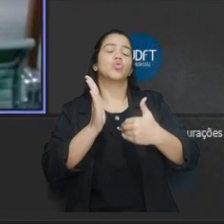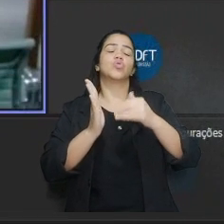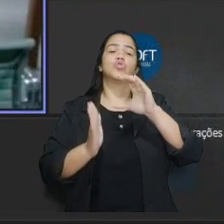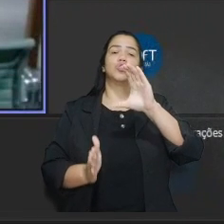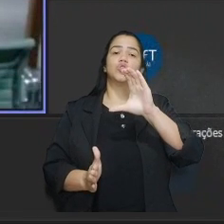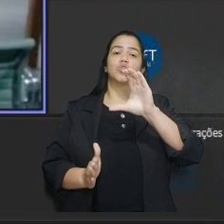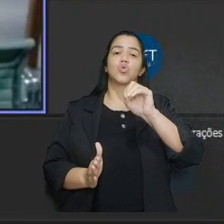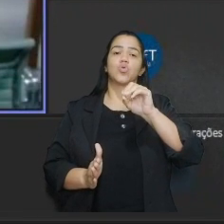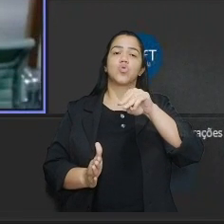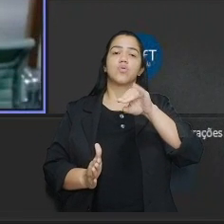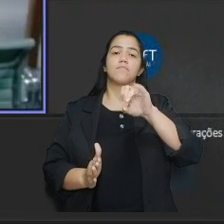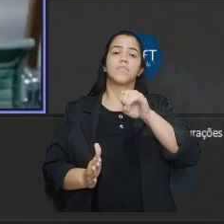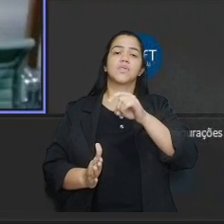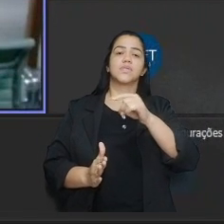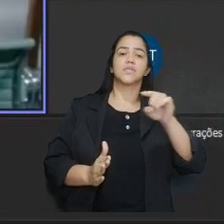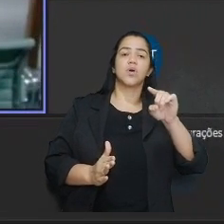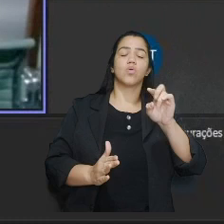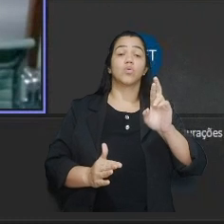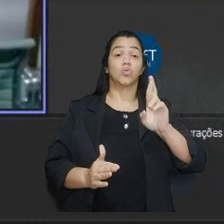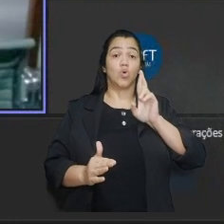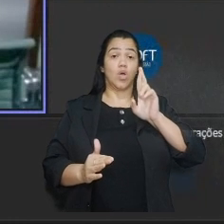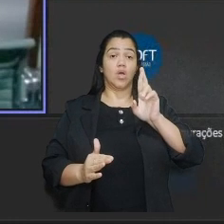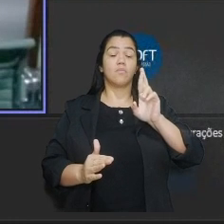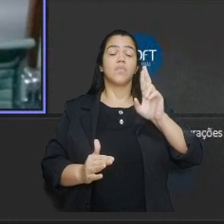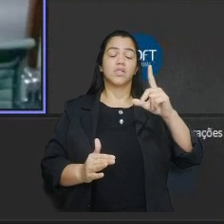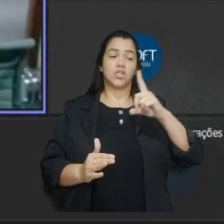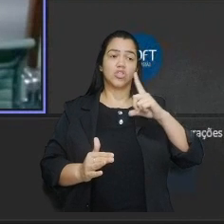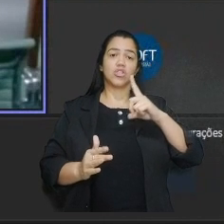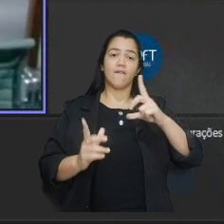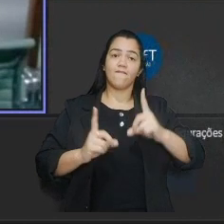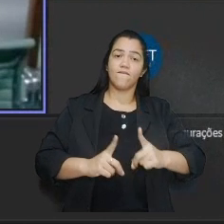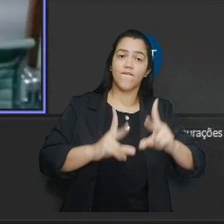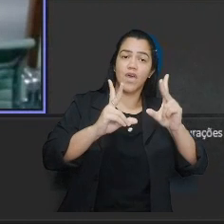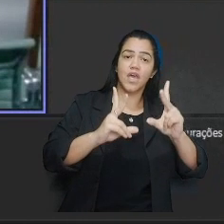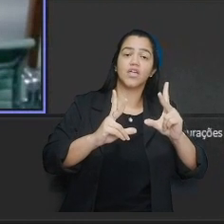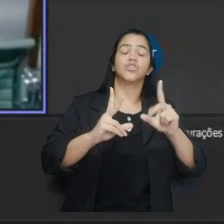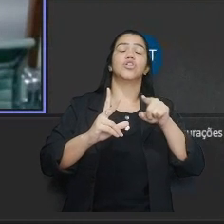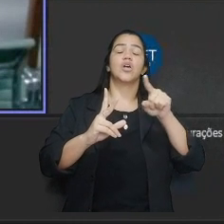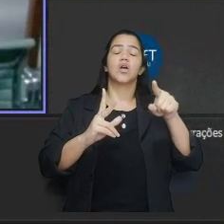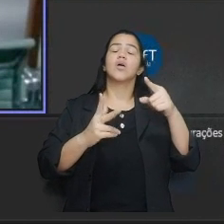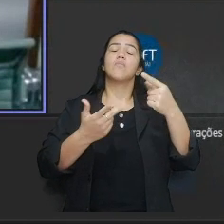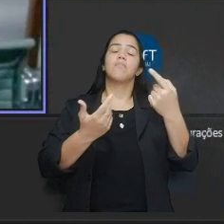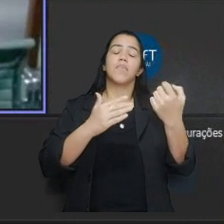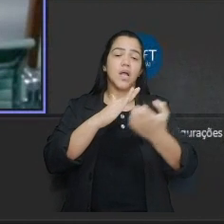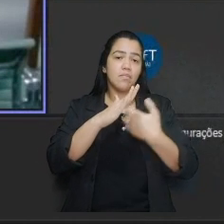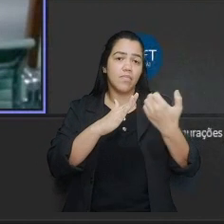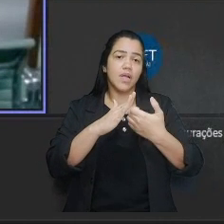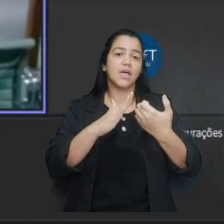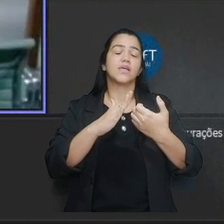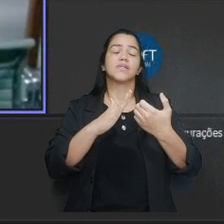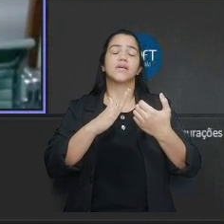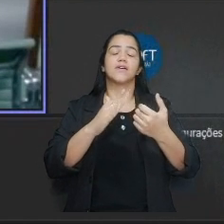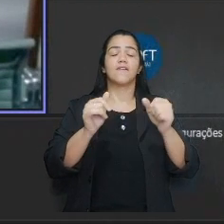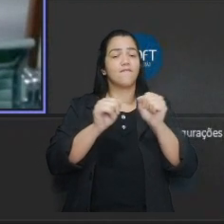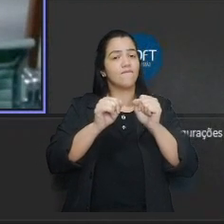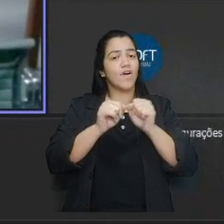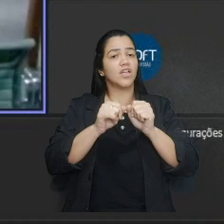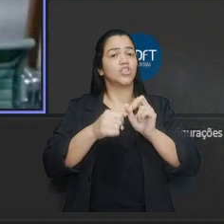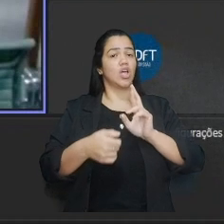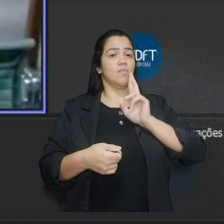para descontos das comissões que o representante vende para a empresa, faz a